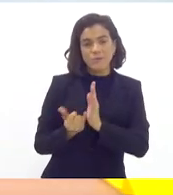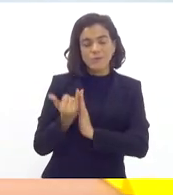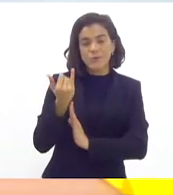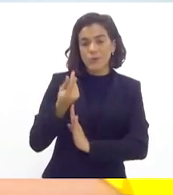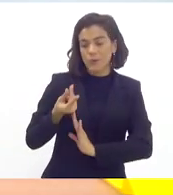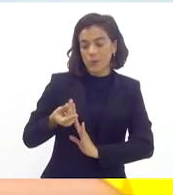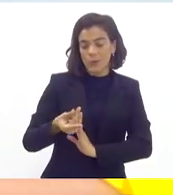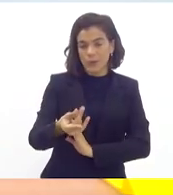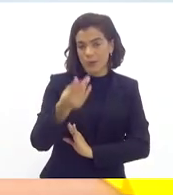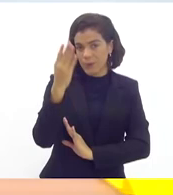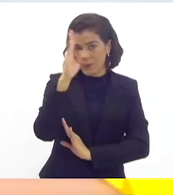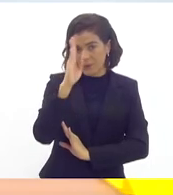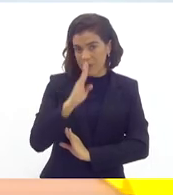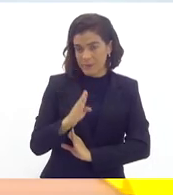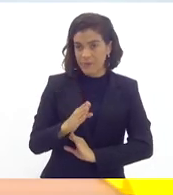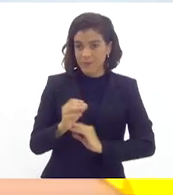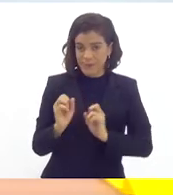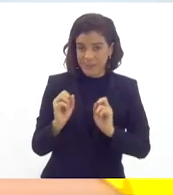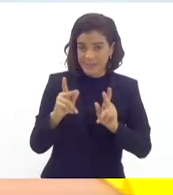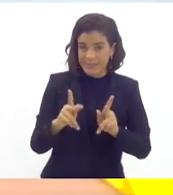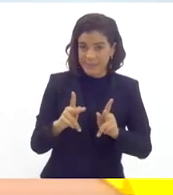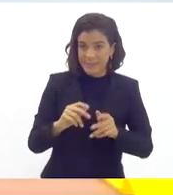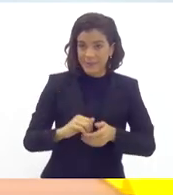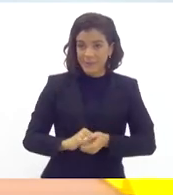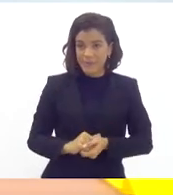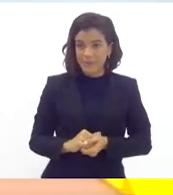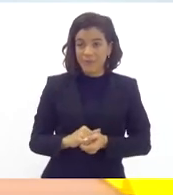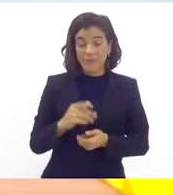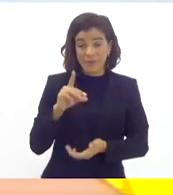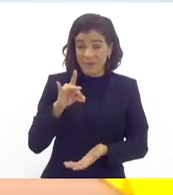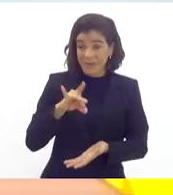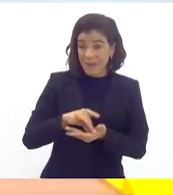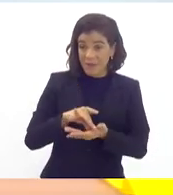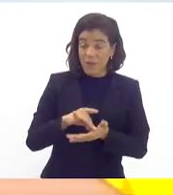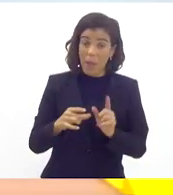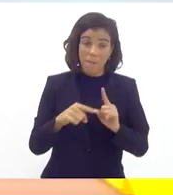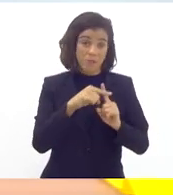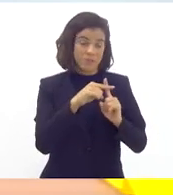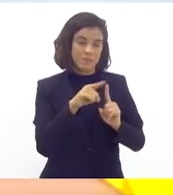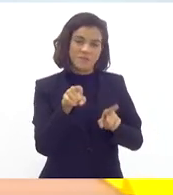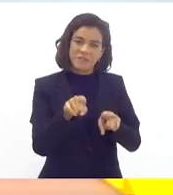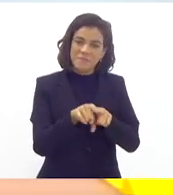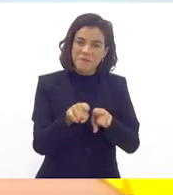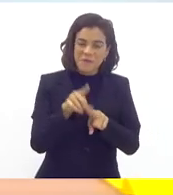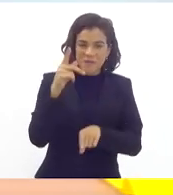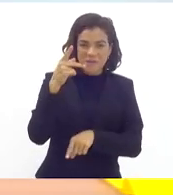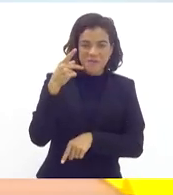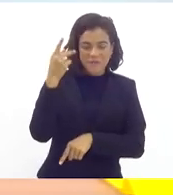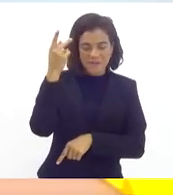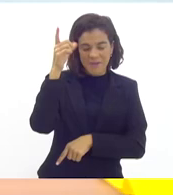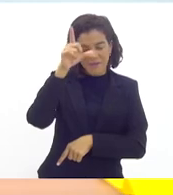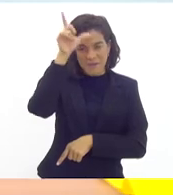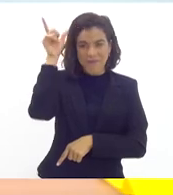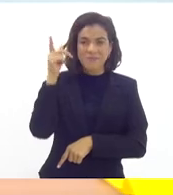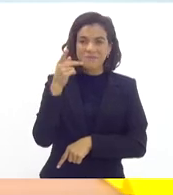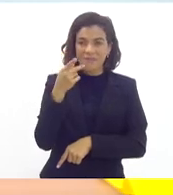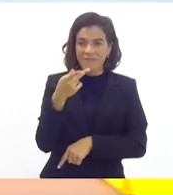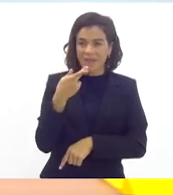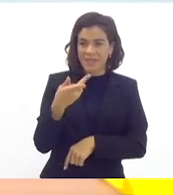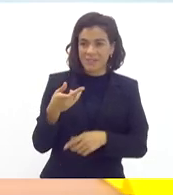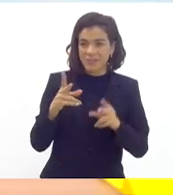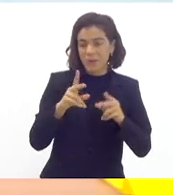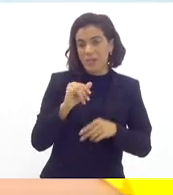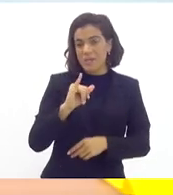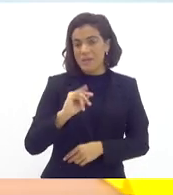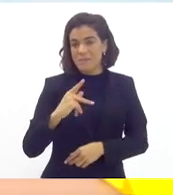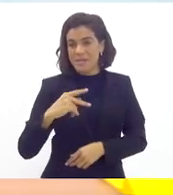prazo do país. Está certo? E isso, na verdade, é positivo. E o senhor coloca o juro real sobre a dívida pública, IPCA,